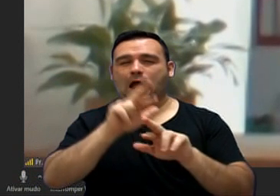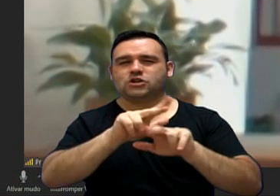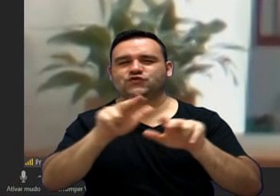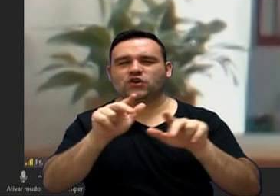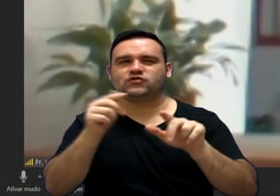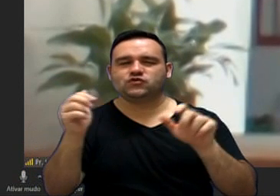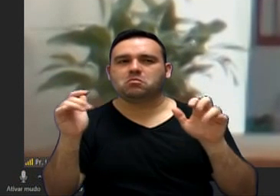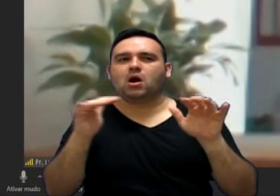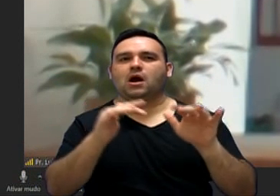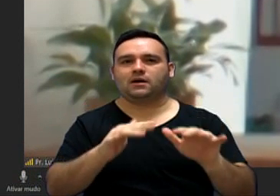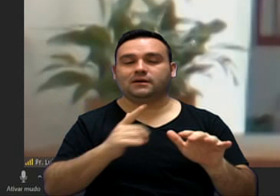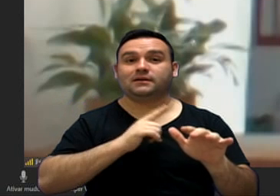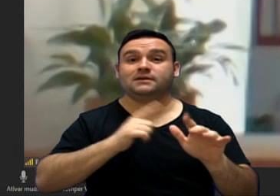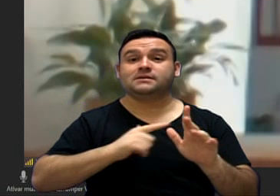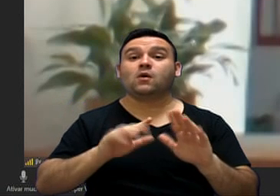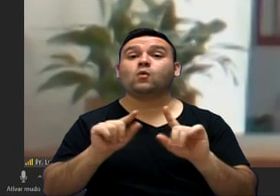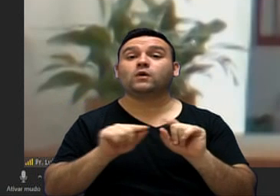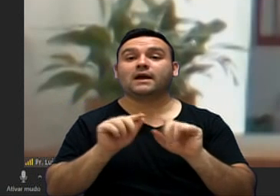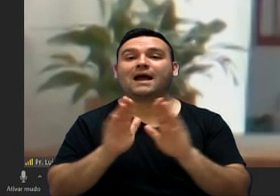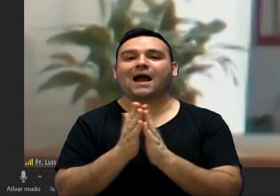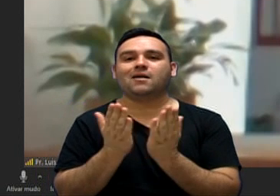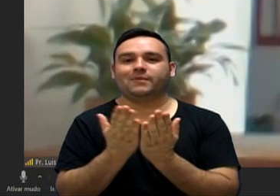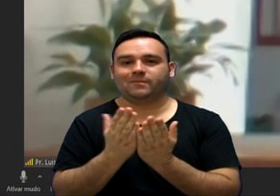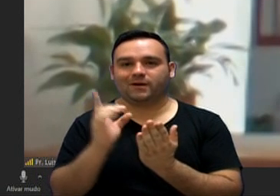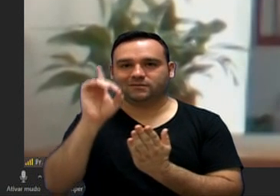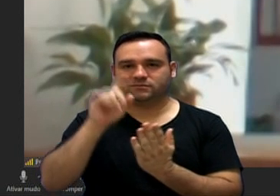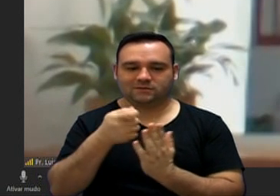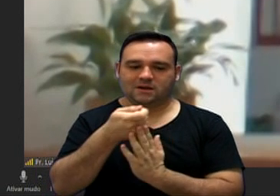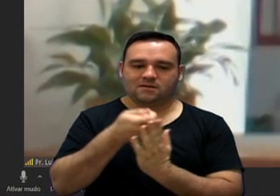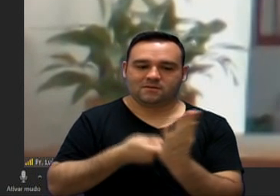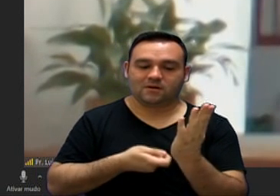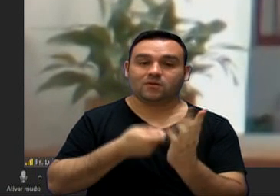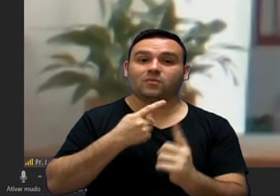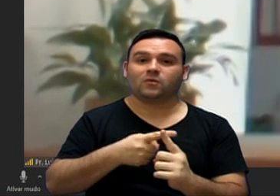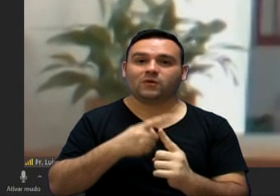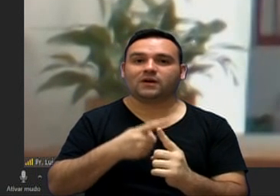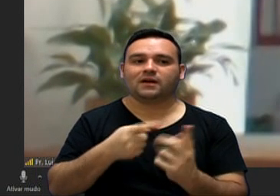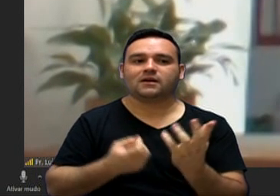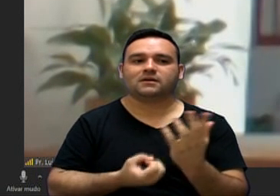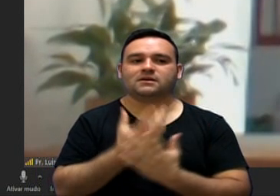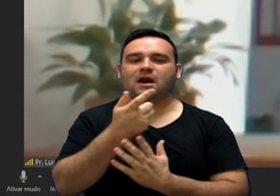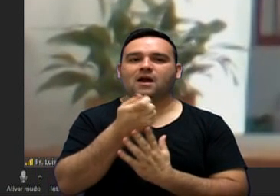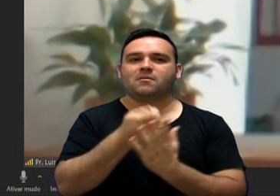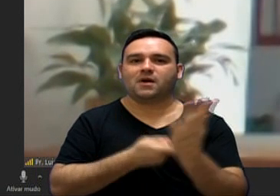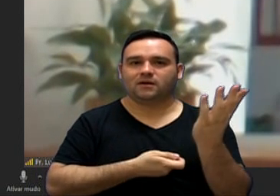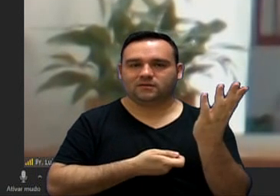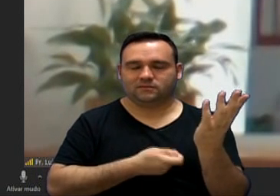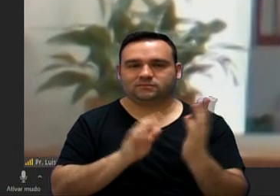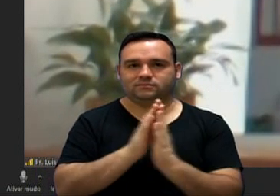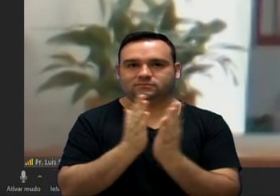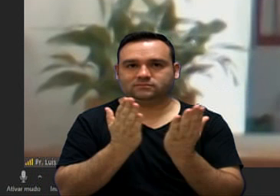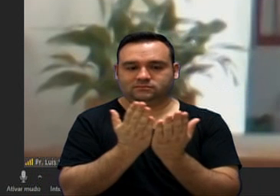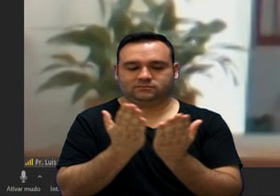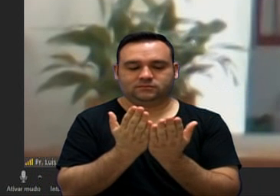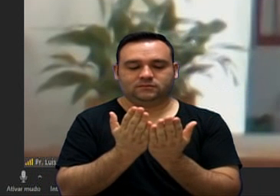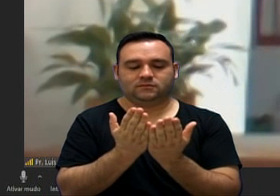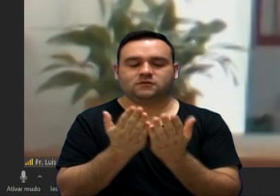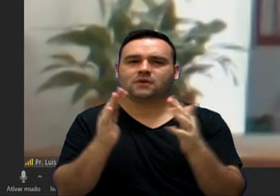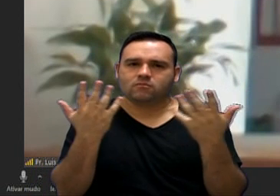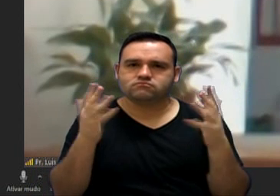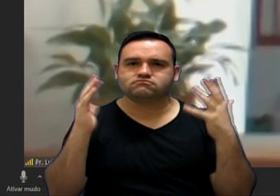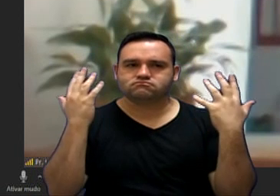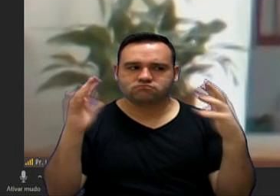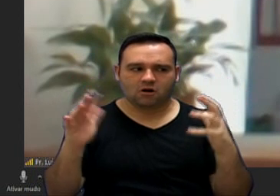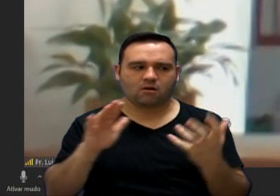pessoas na transcrição da Bíblia para a formação da Bíblia manuscrita. Então,